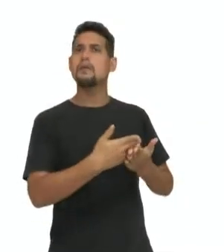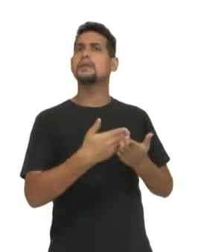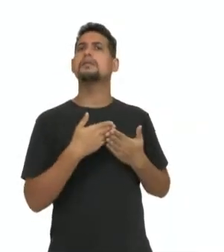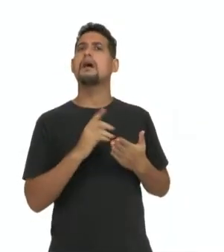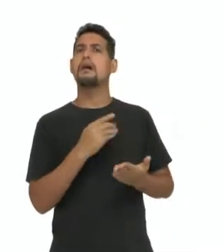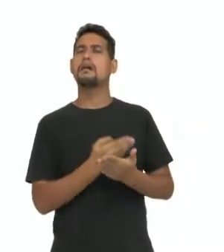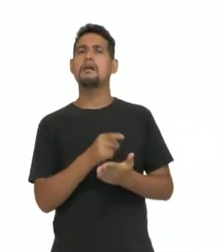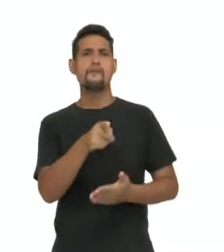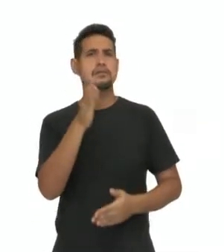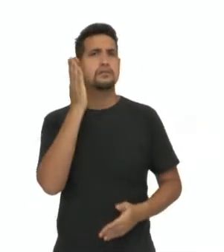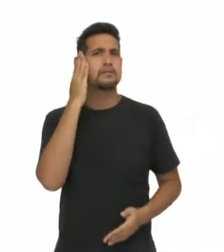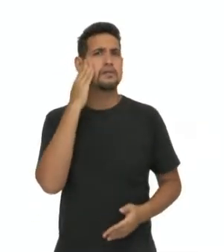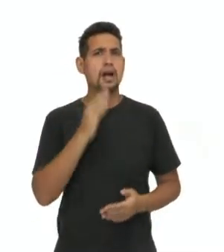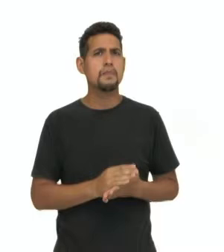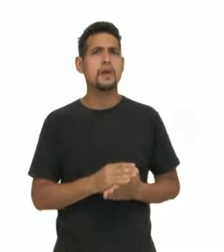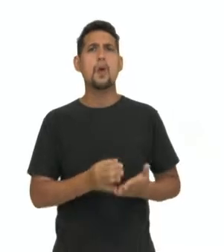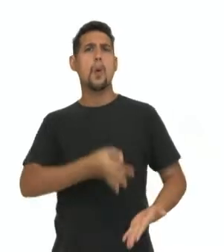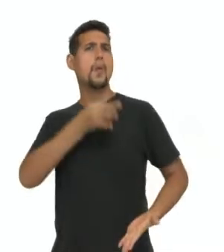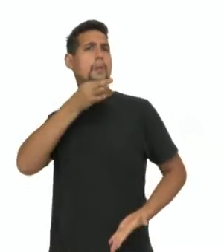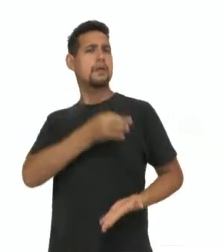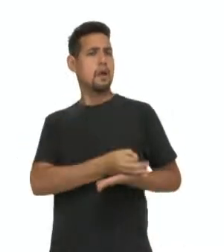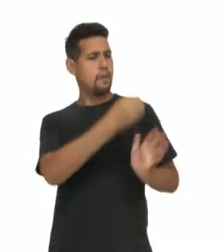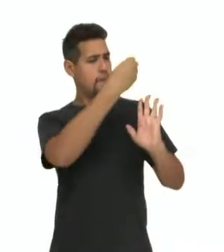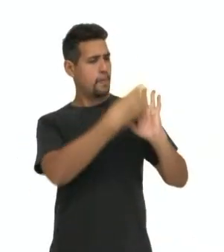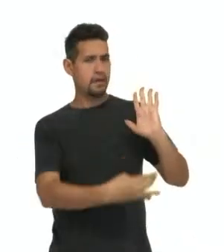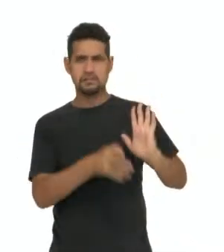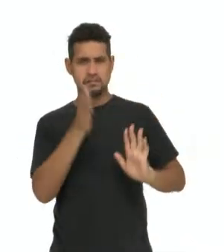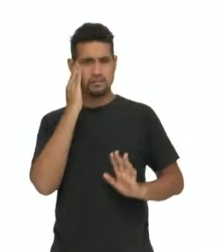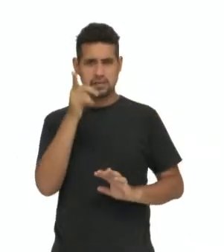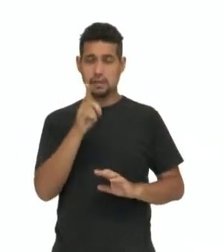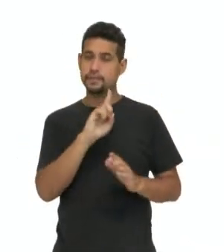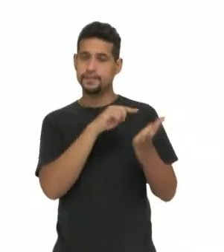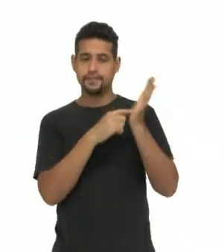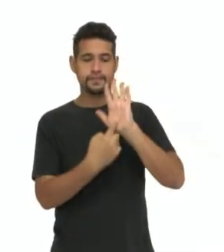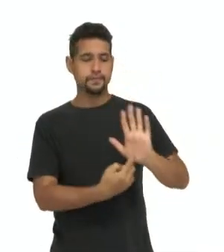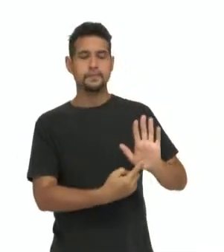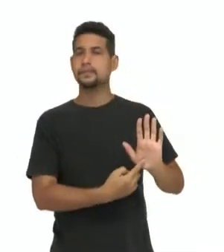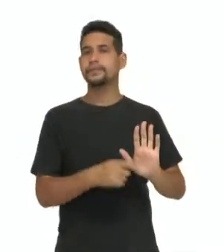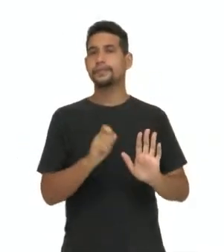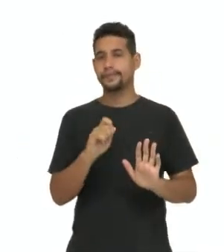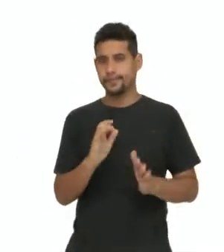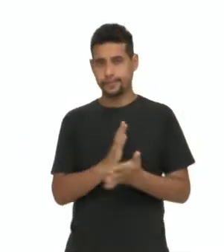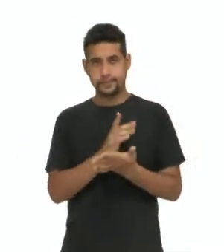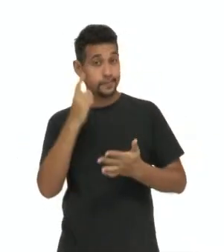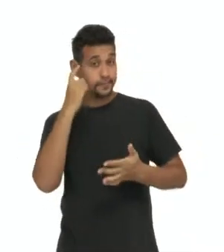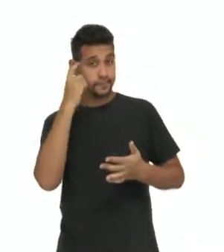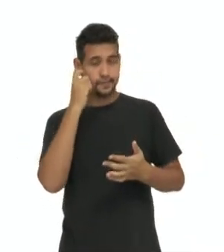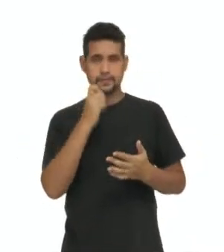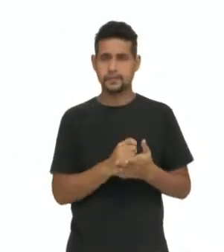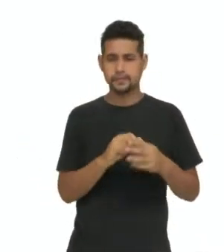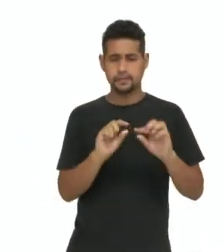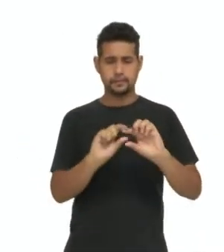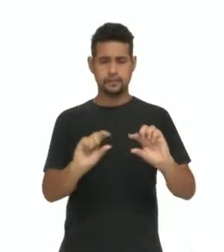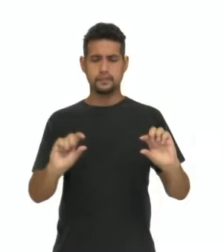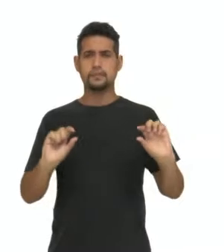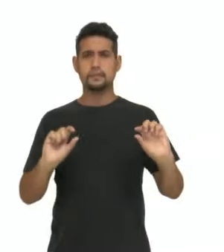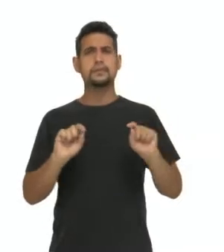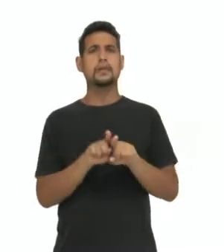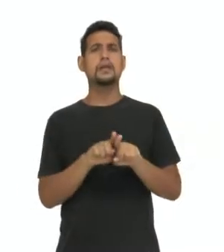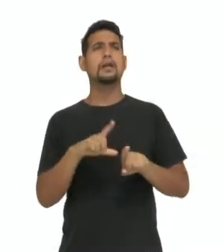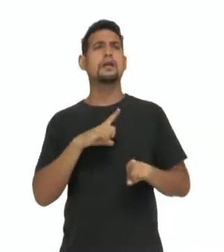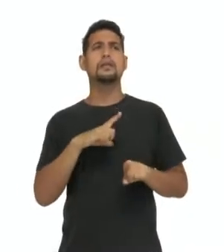conversa, você sabe argumentar? Observem aqui que nós trouxemos, né, um fragmento de uma tirinha, né? E